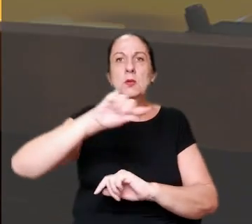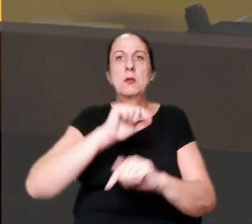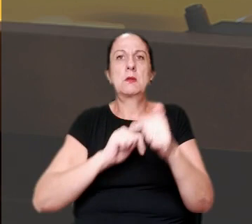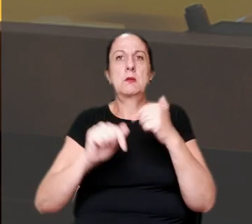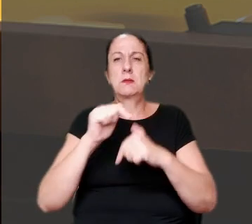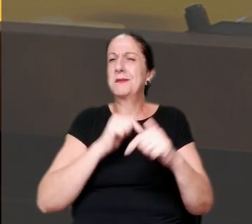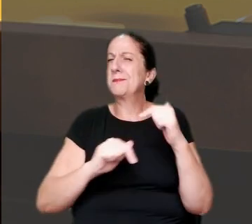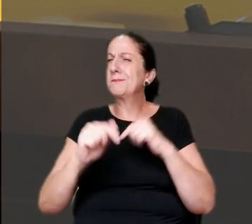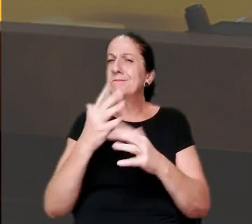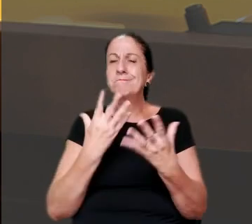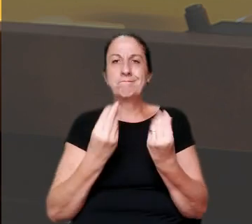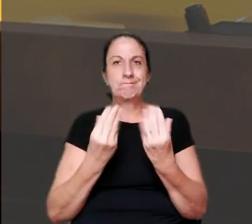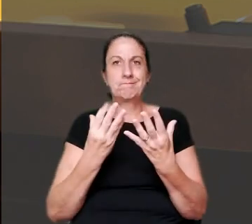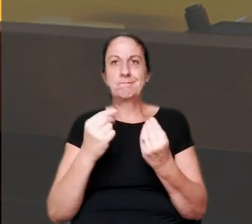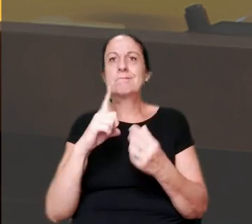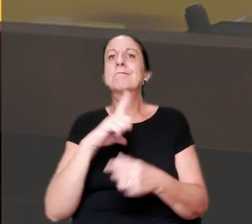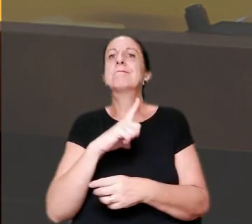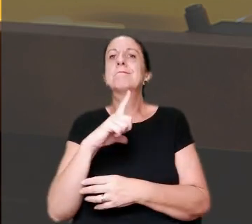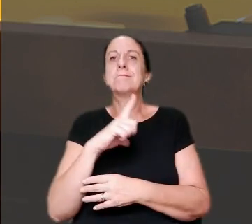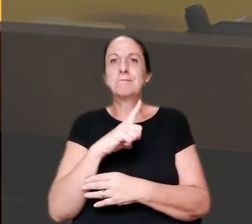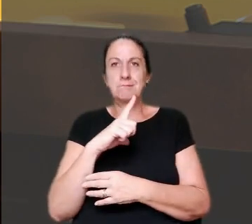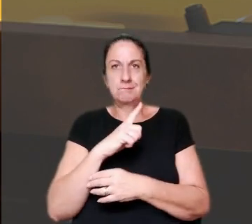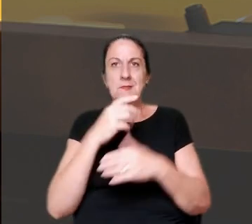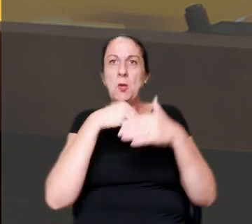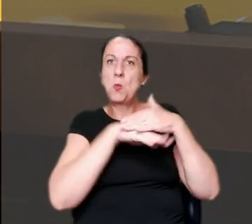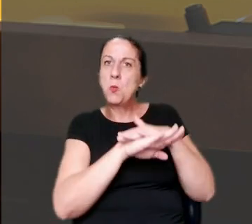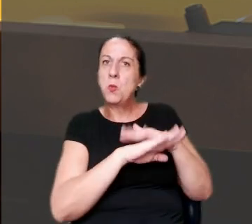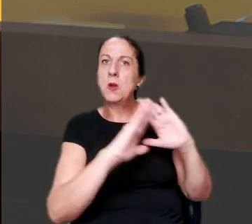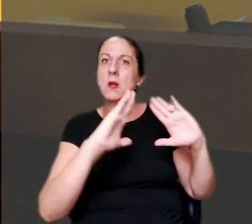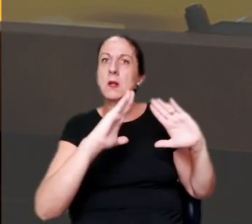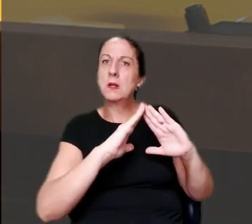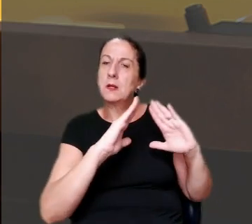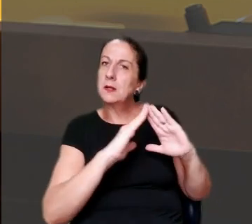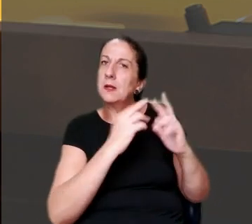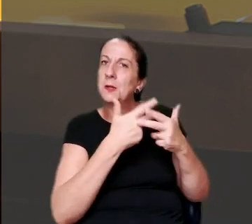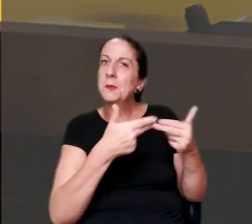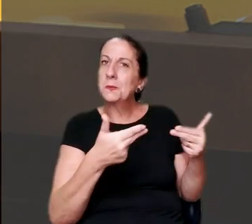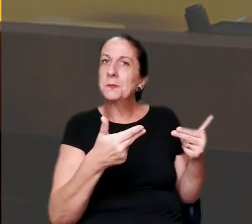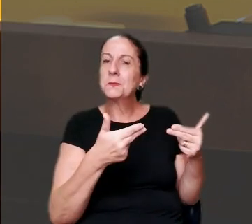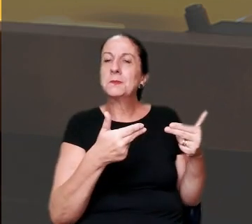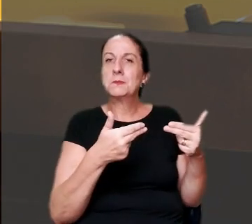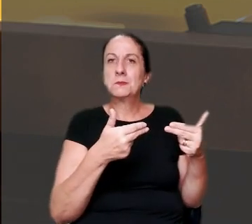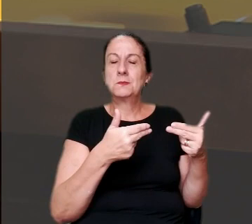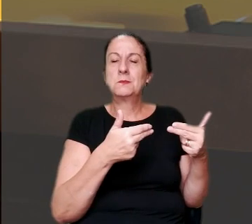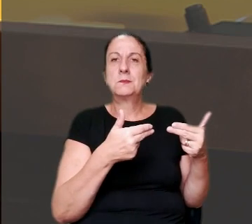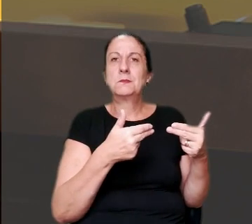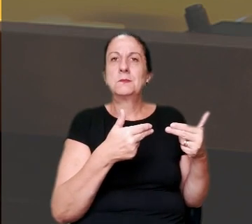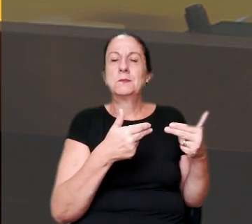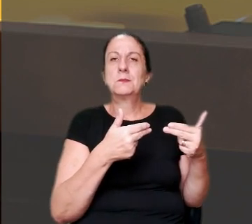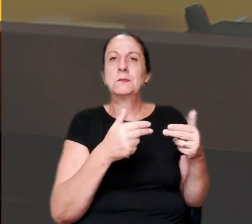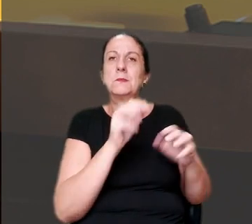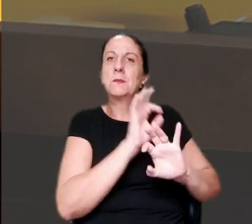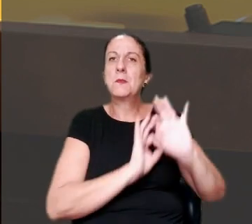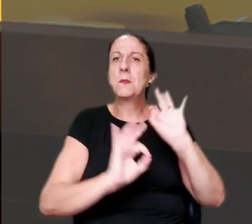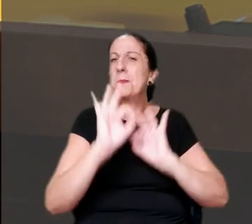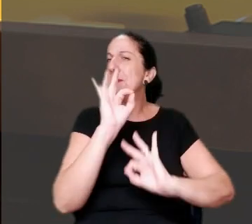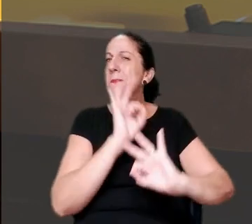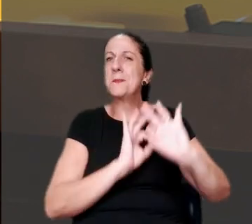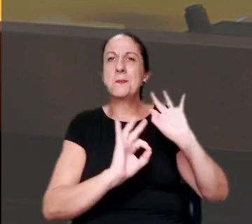crimes, isso, e nós tínhamos o trabalho. Eu trabalhei muito, tenho uma coleção, guardei em casa dos meus votos,